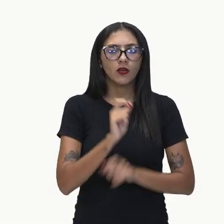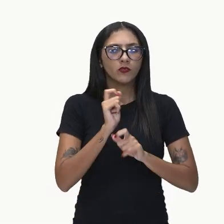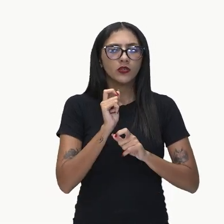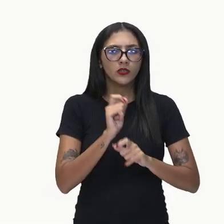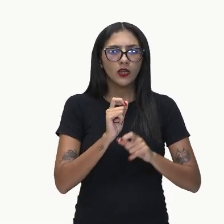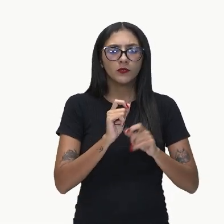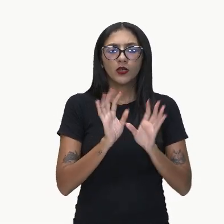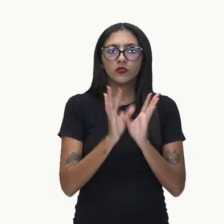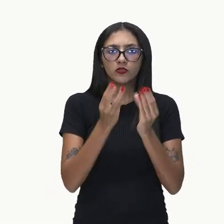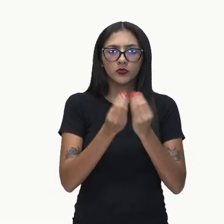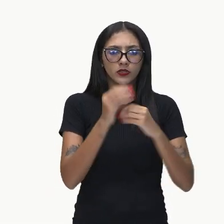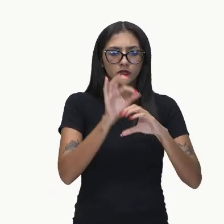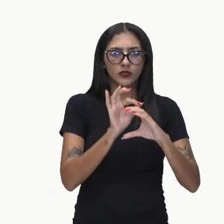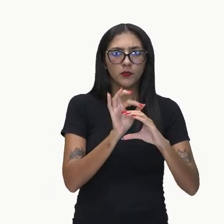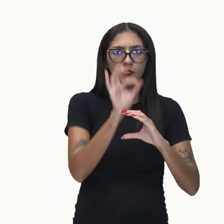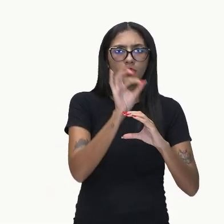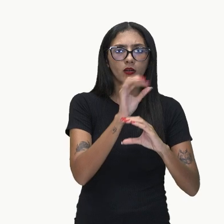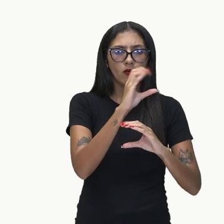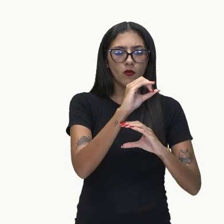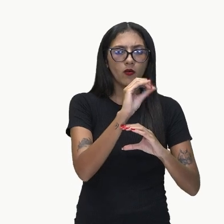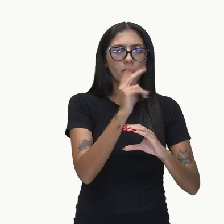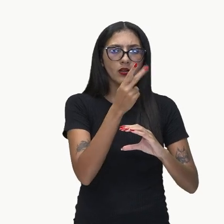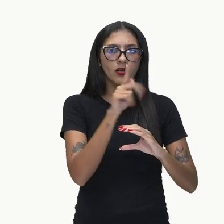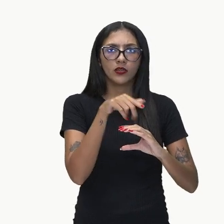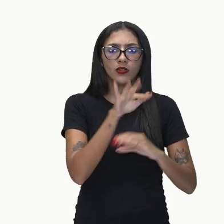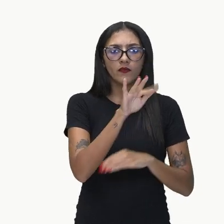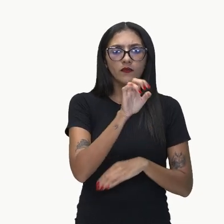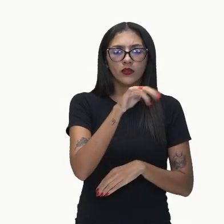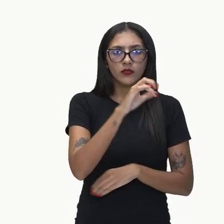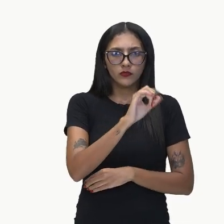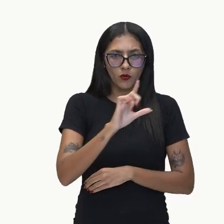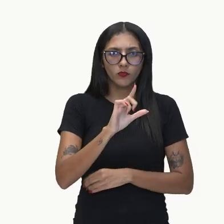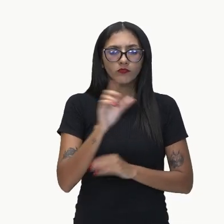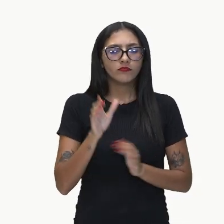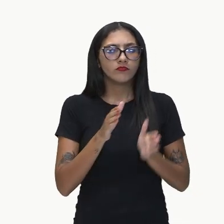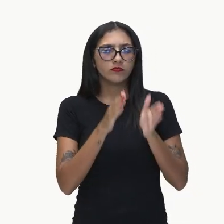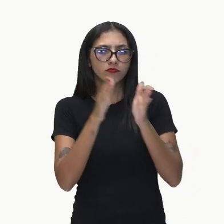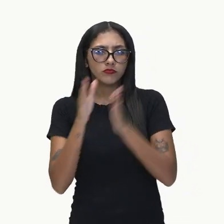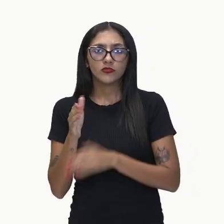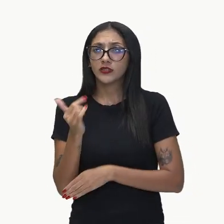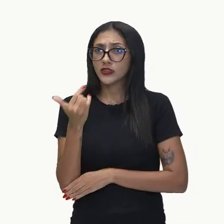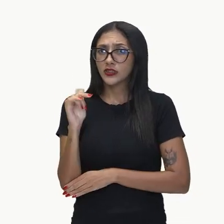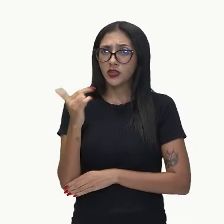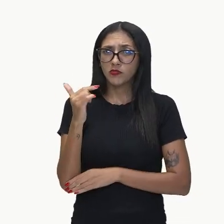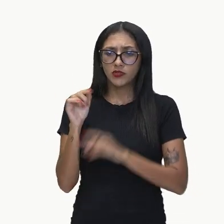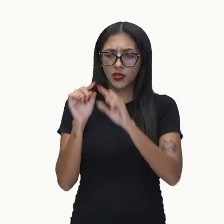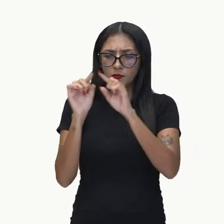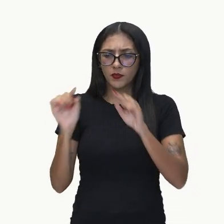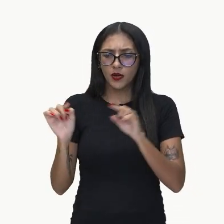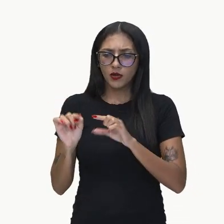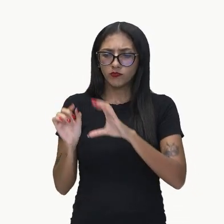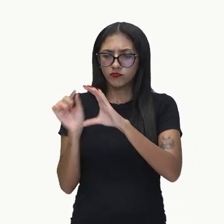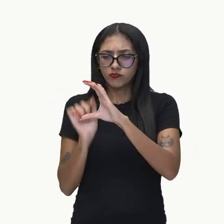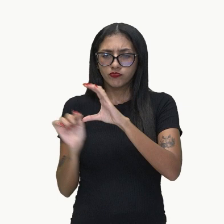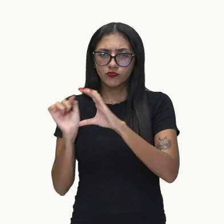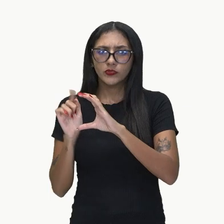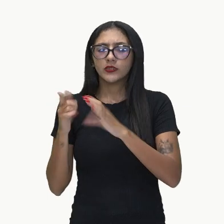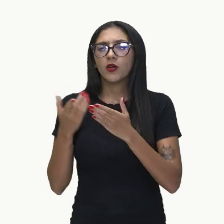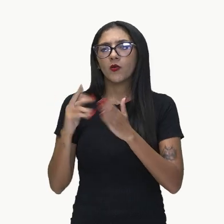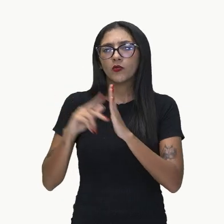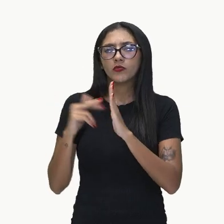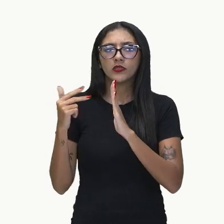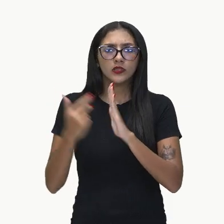que o composto é um fenol. Quando não tem anel aromático, quer dizer que ele não é um fenol. Aí a gente